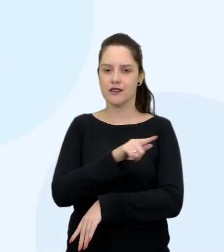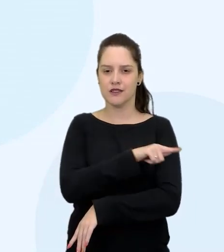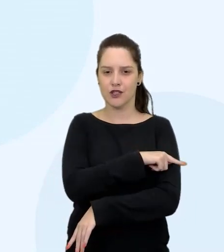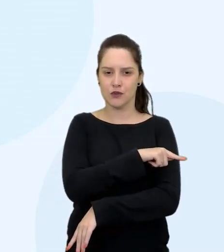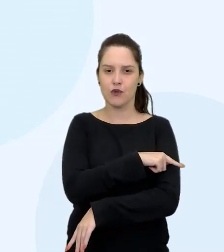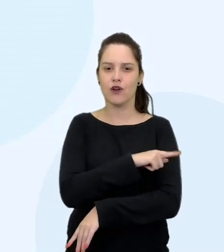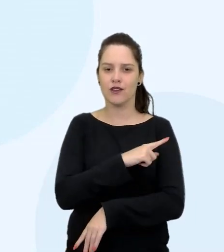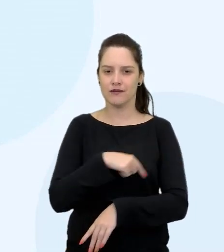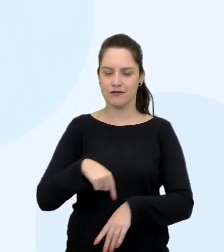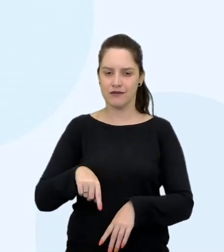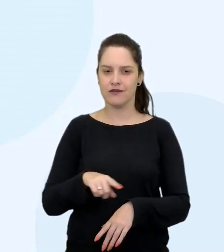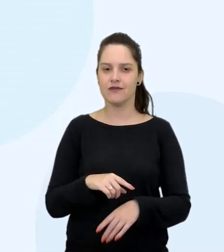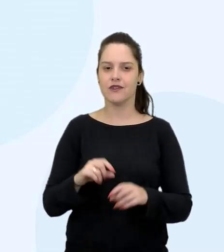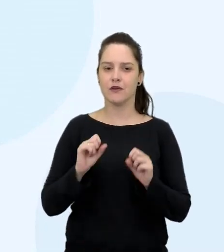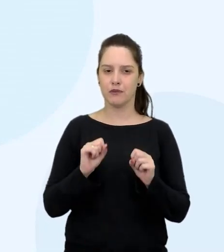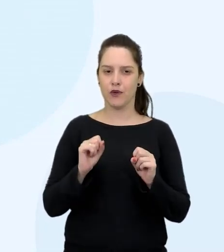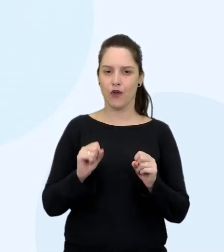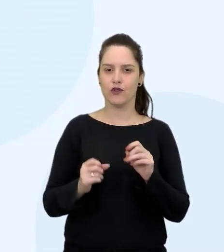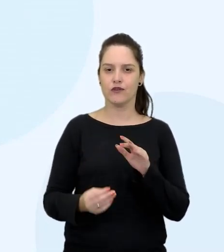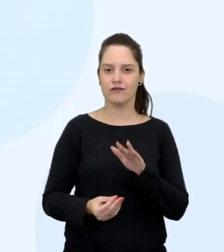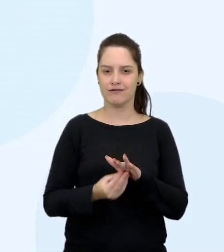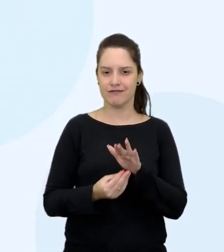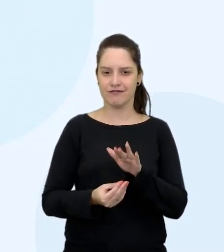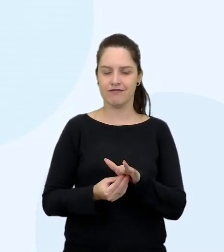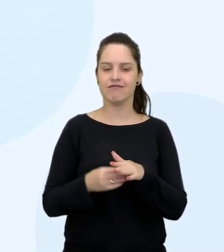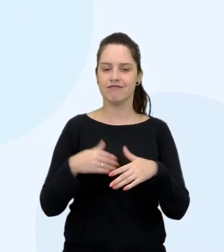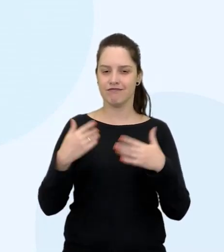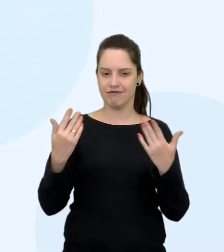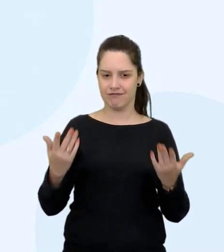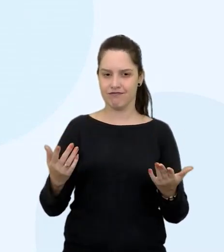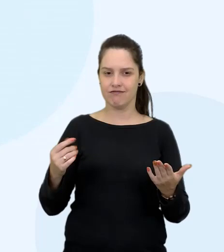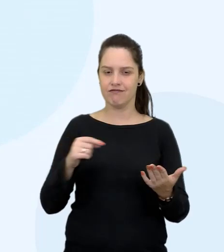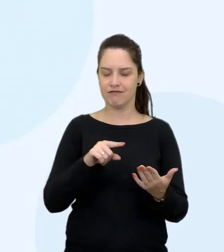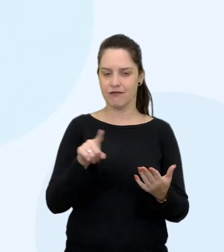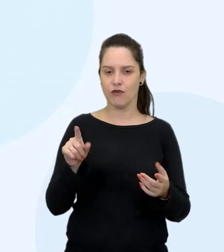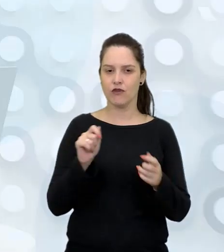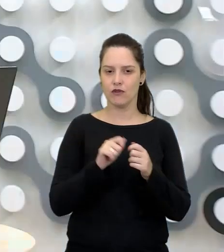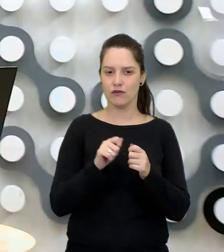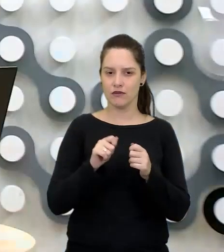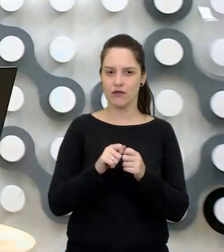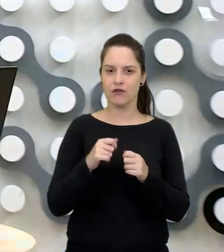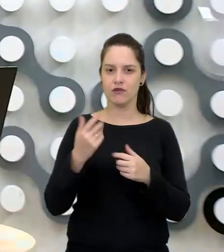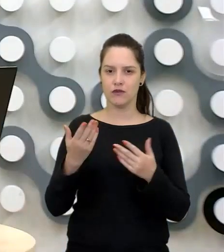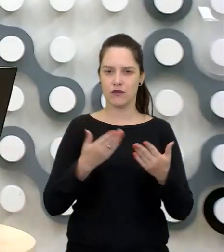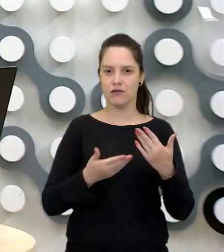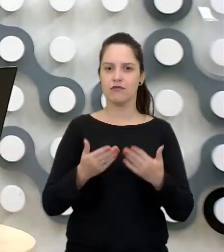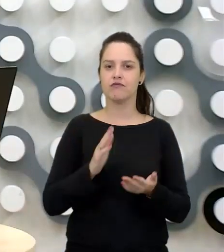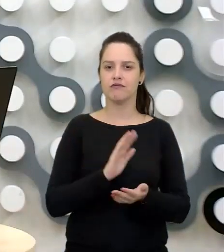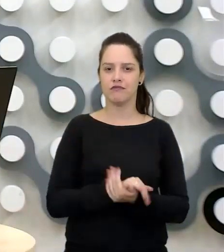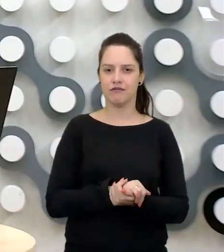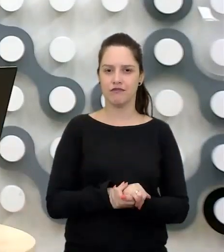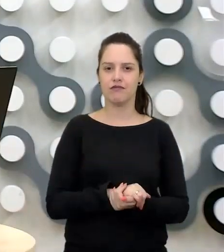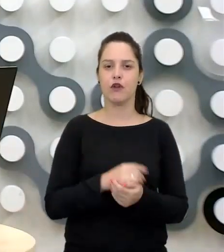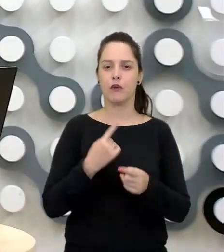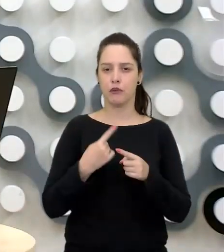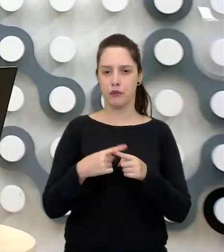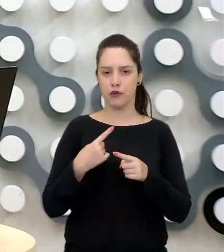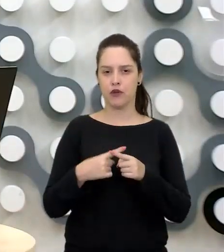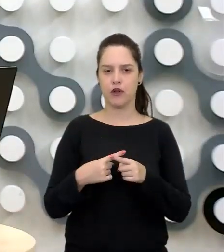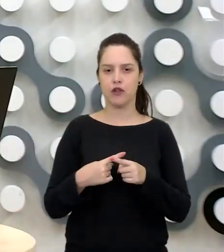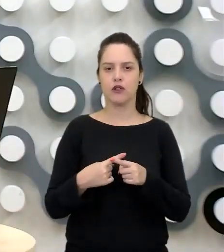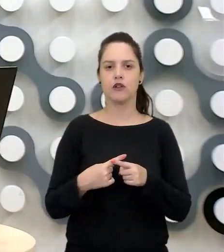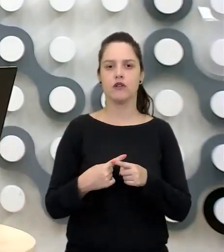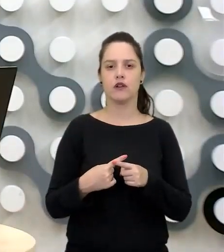ali, contei a história usando ali um origami. Então, por que eu fiz isso, né? Pode voltar para mim. Porque geralmente, né, com